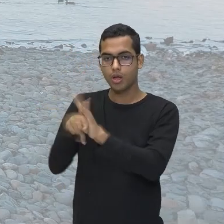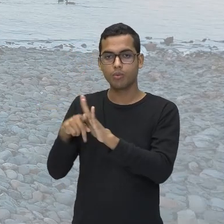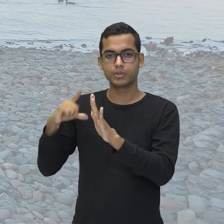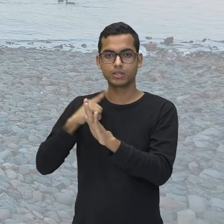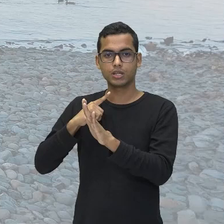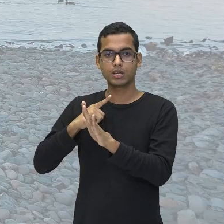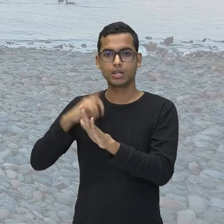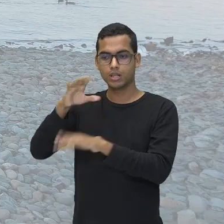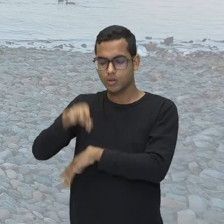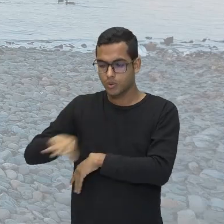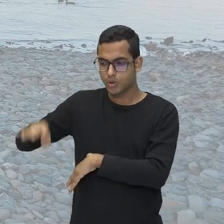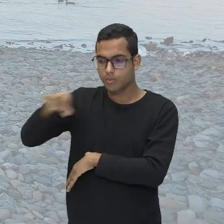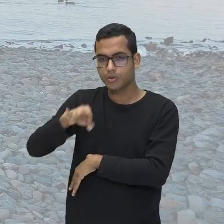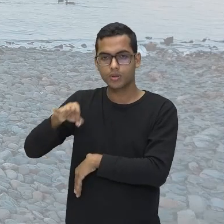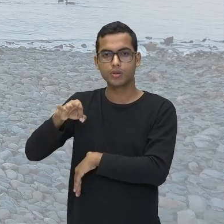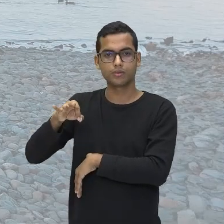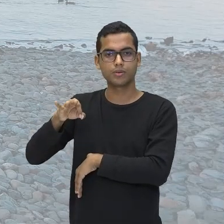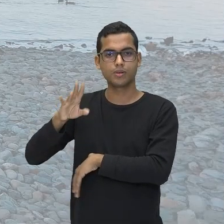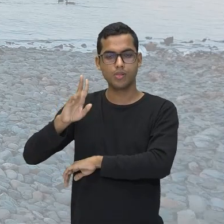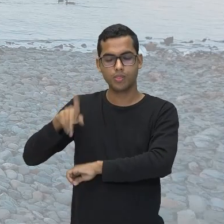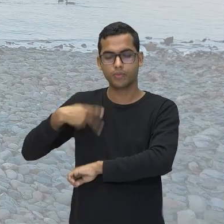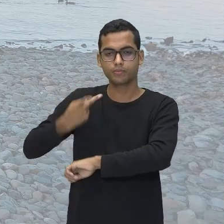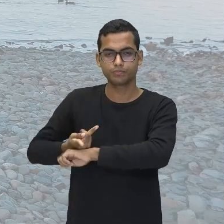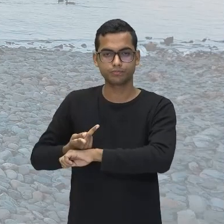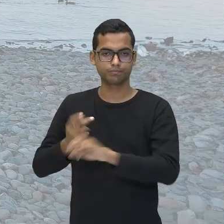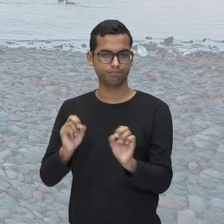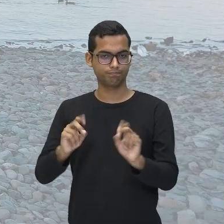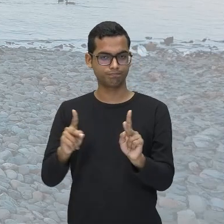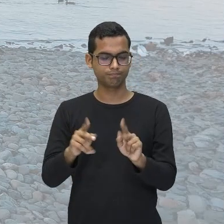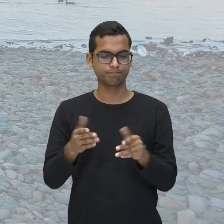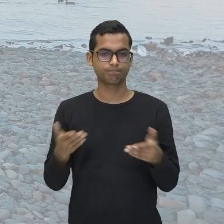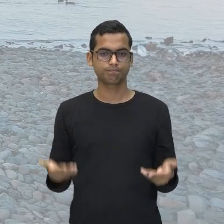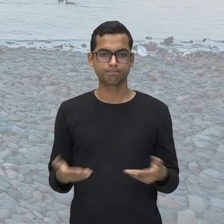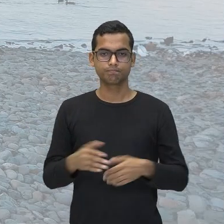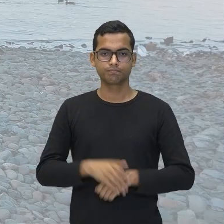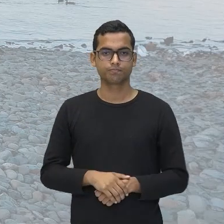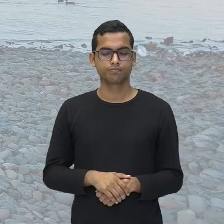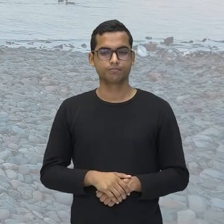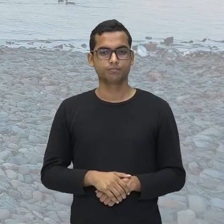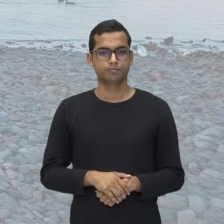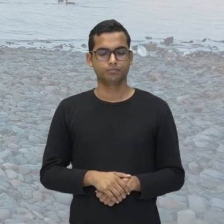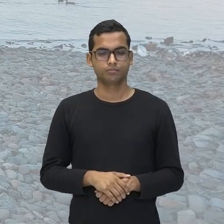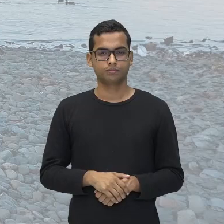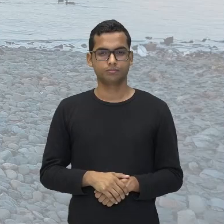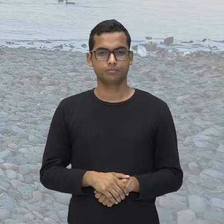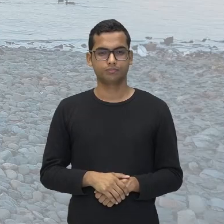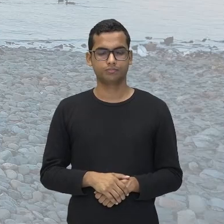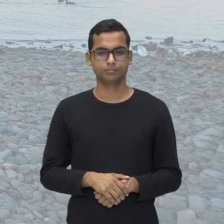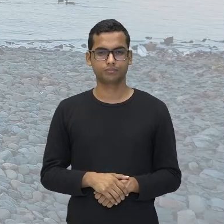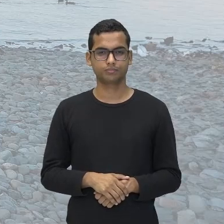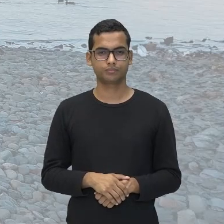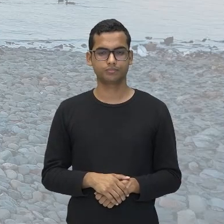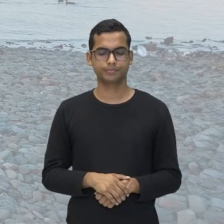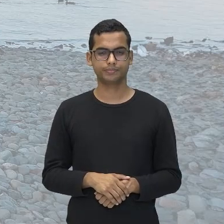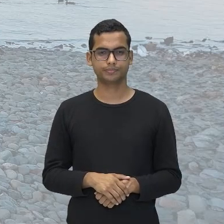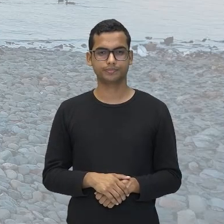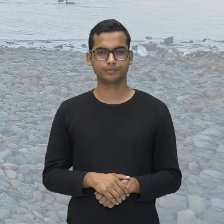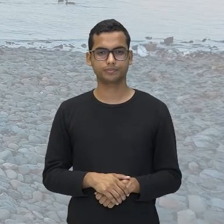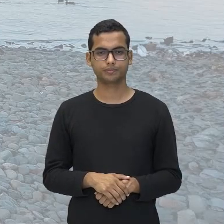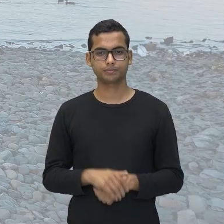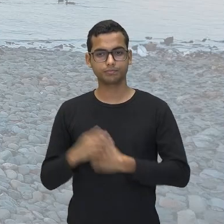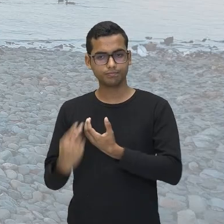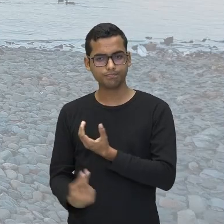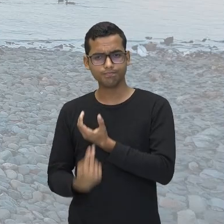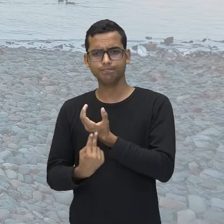divinos. Olha que beleza, né? O shintoísmo, ele traz como